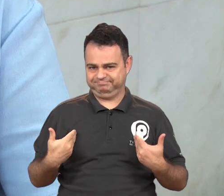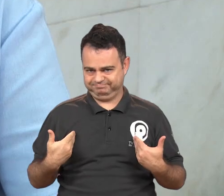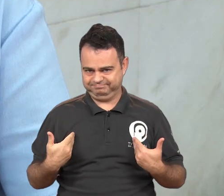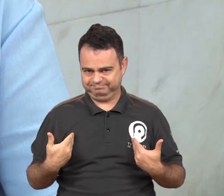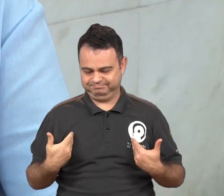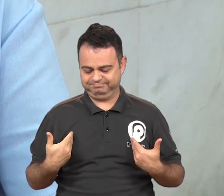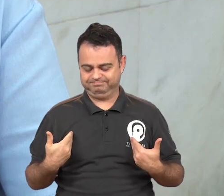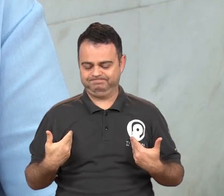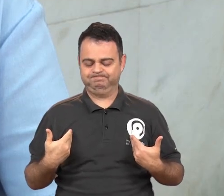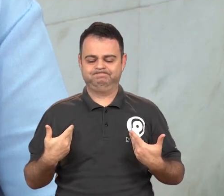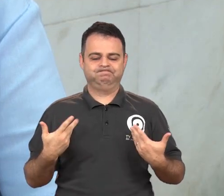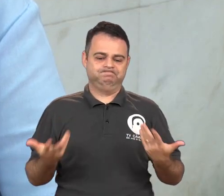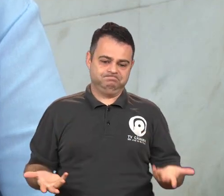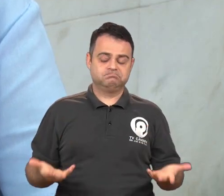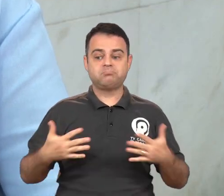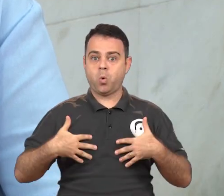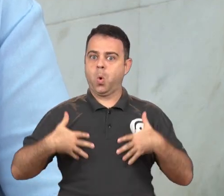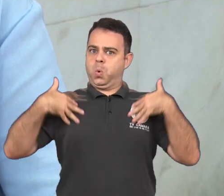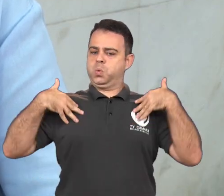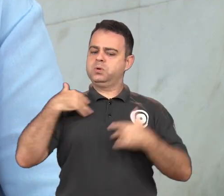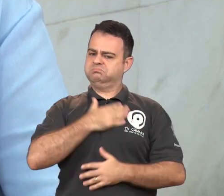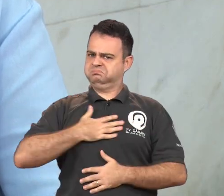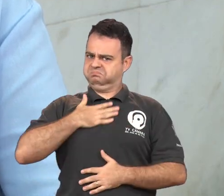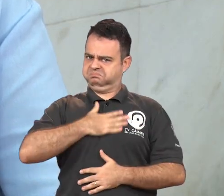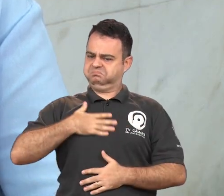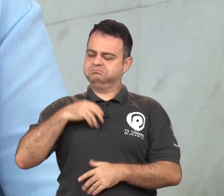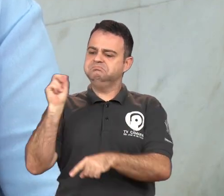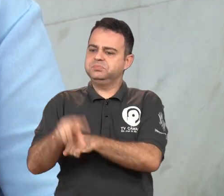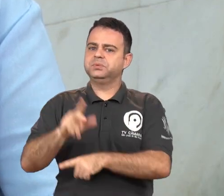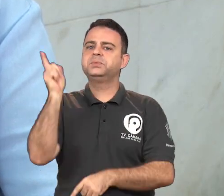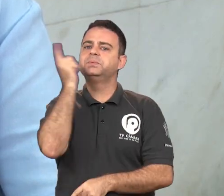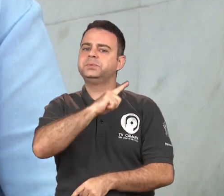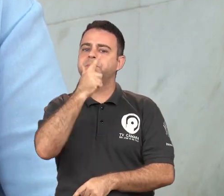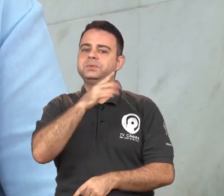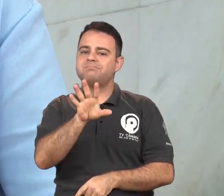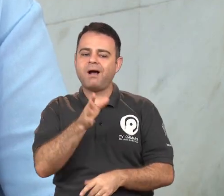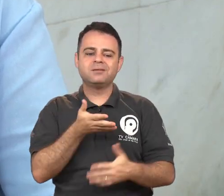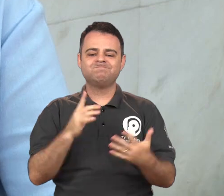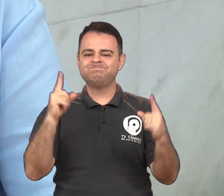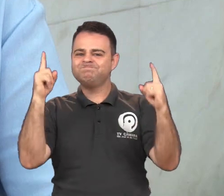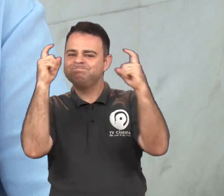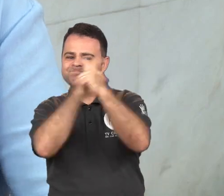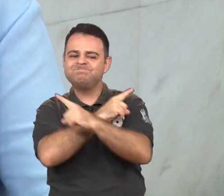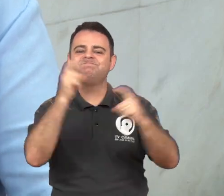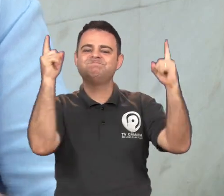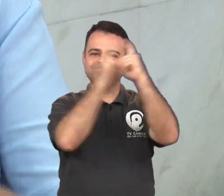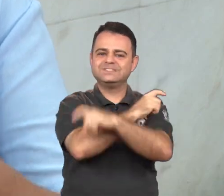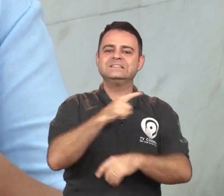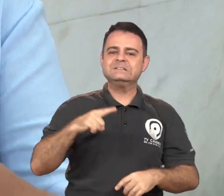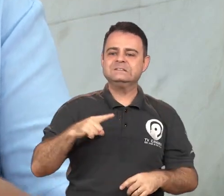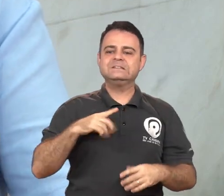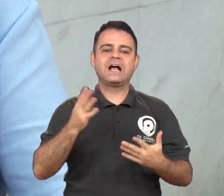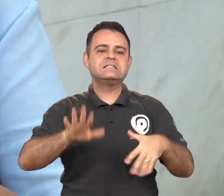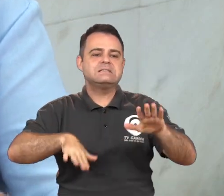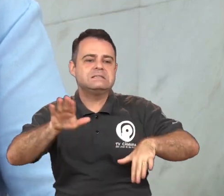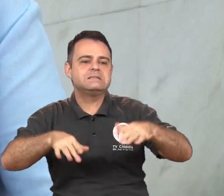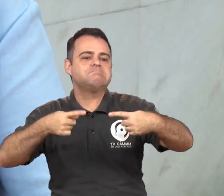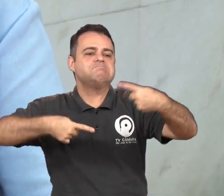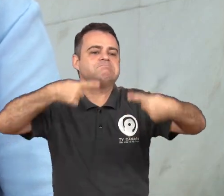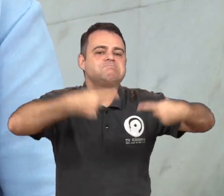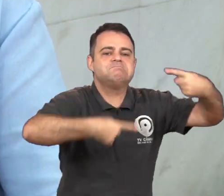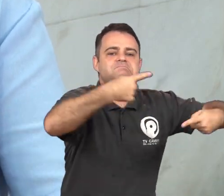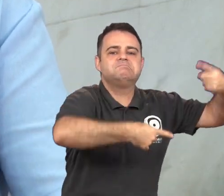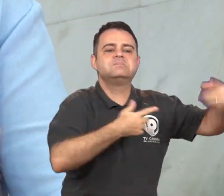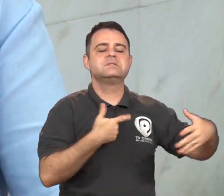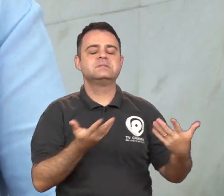é muito orgulho estar aqui, mas também é uma dificuldade. Quando você disse de debater,